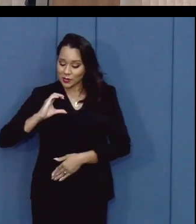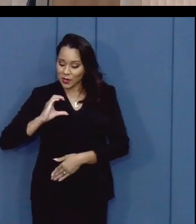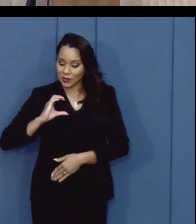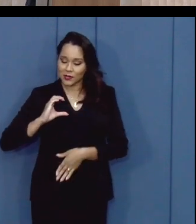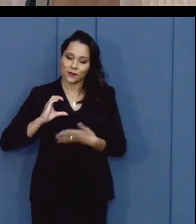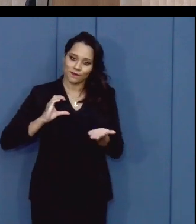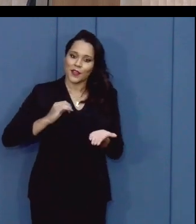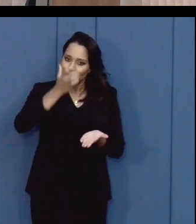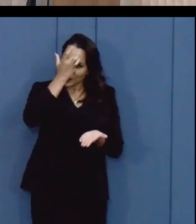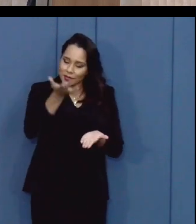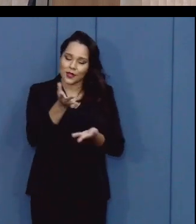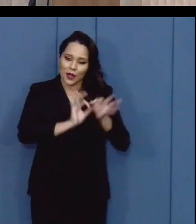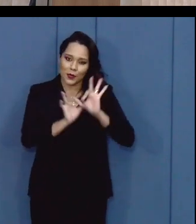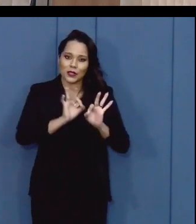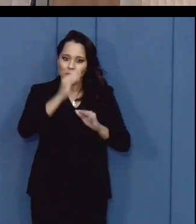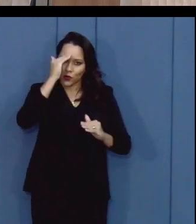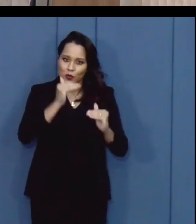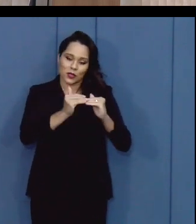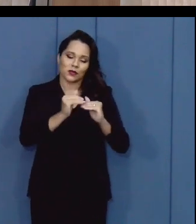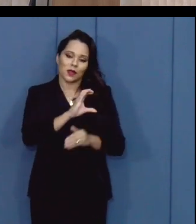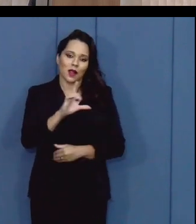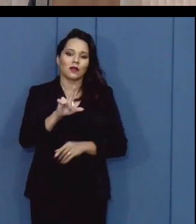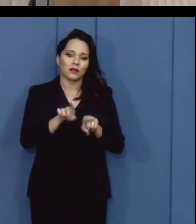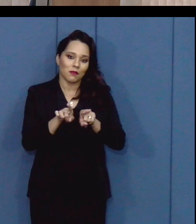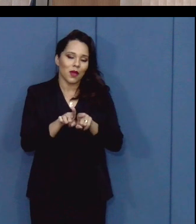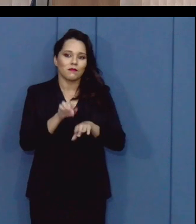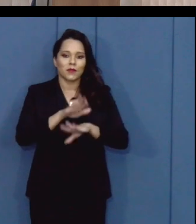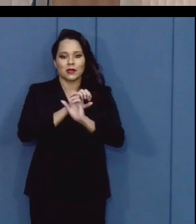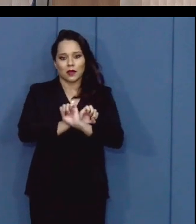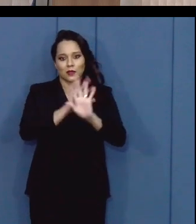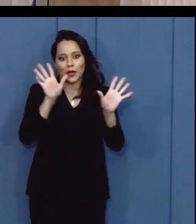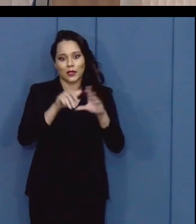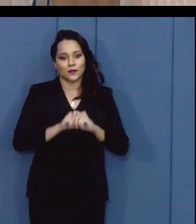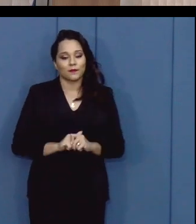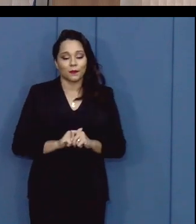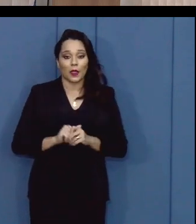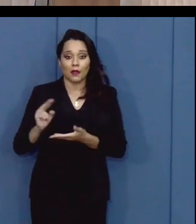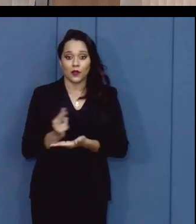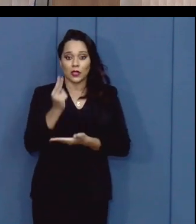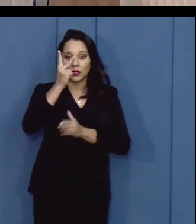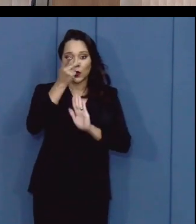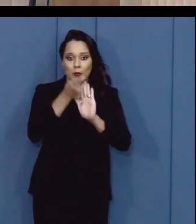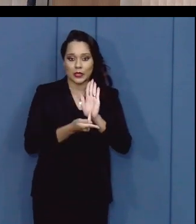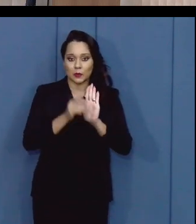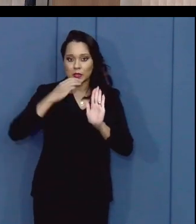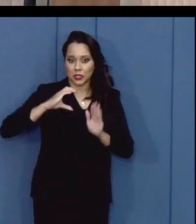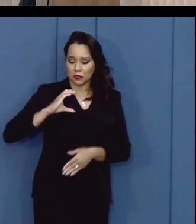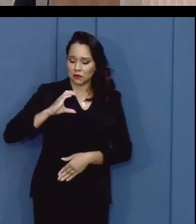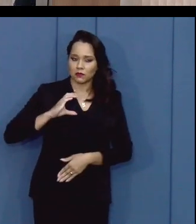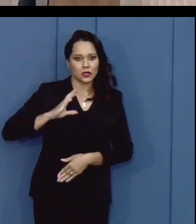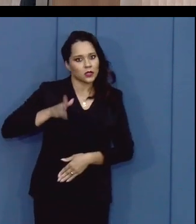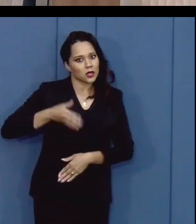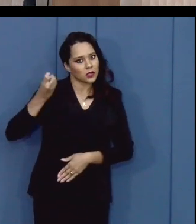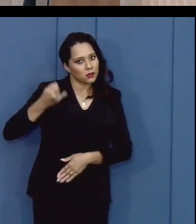ciência? Isso facilita a construção de consenso e, obviamente, sempre de uma forma transparente. A valorização do princípio científico, eu acho que isso aí já